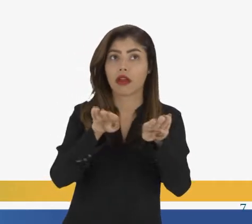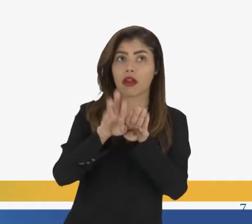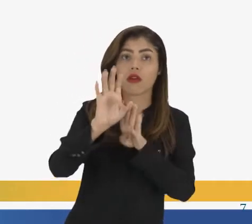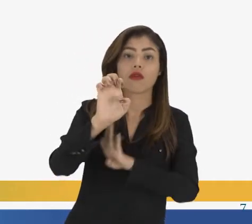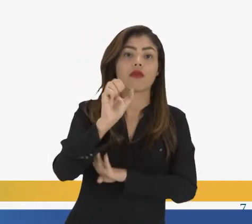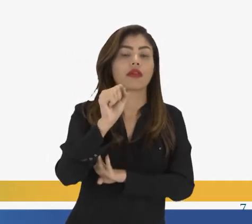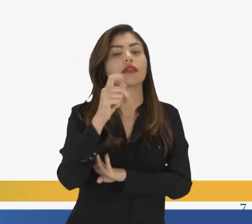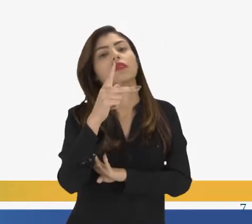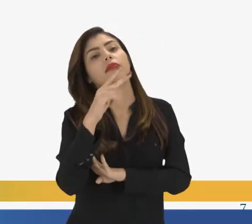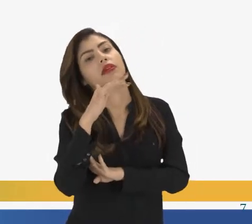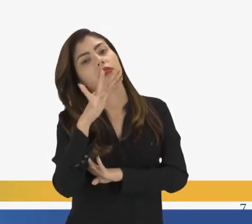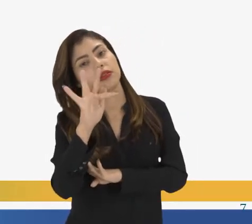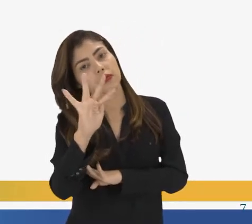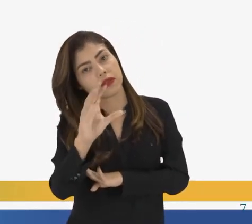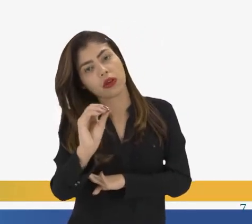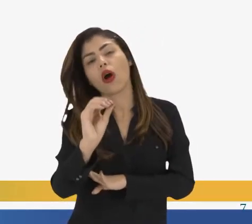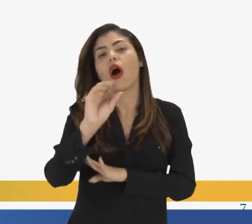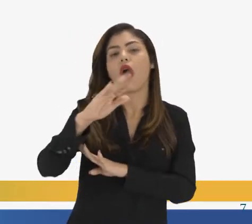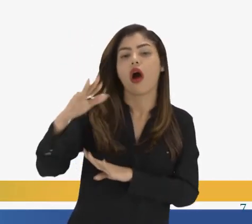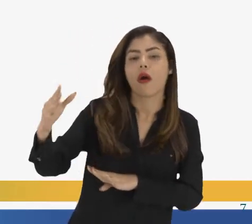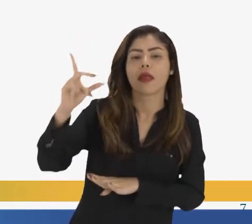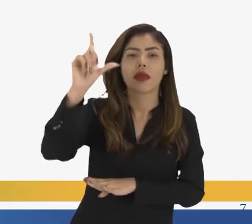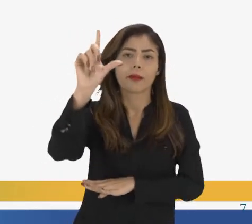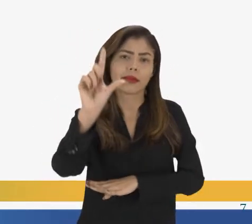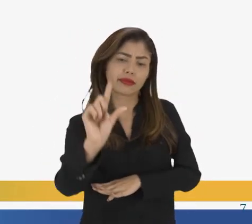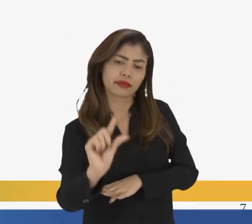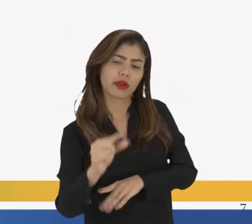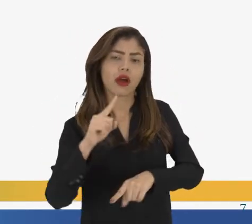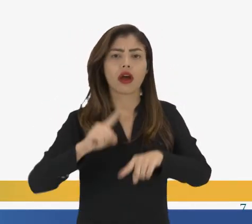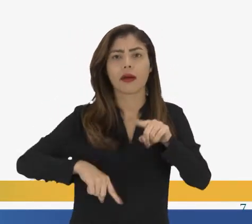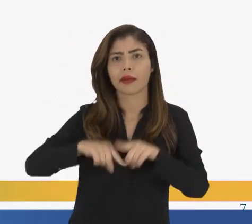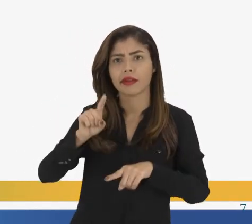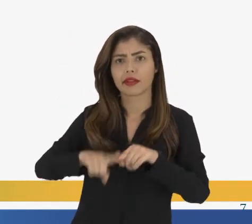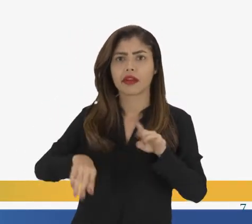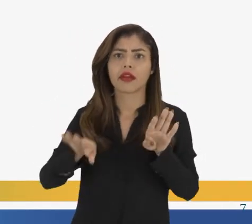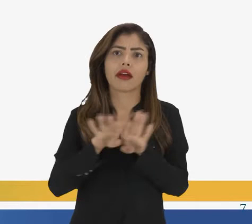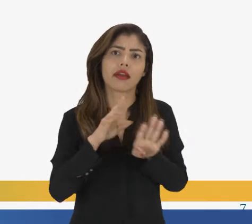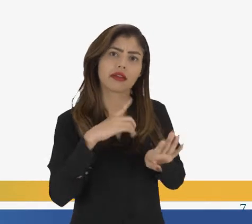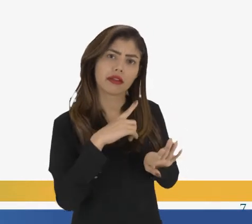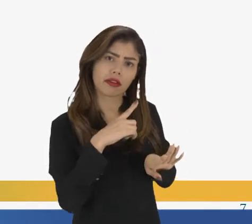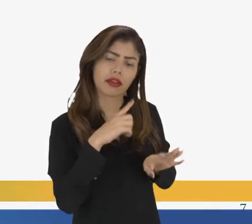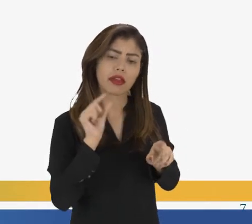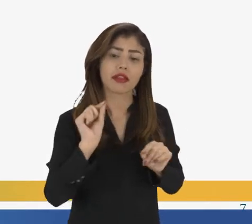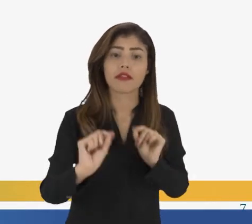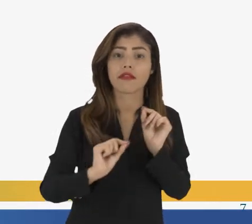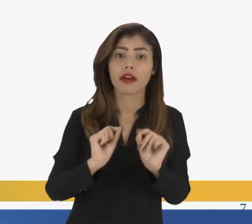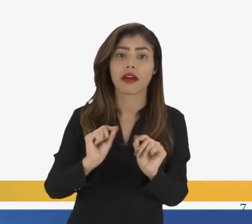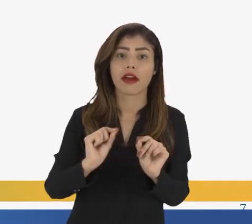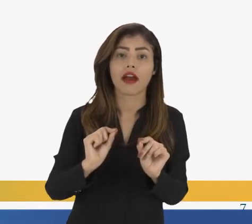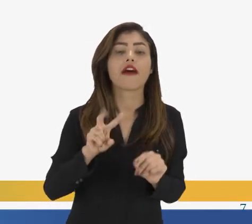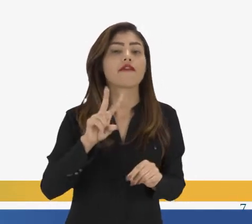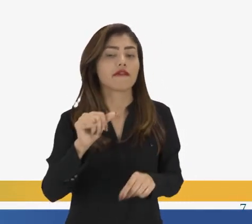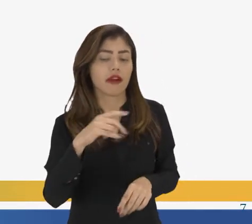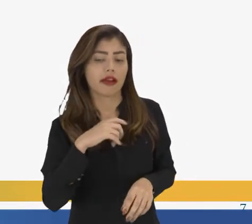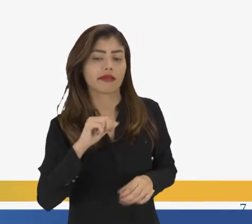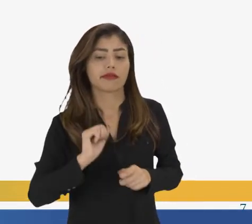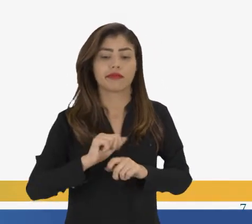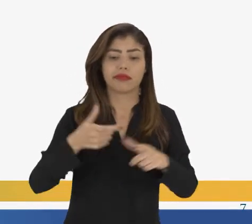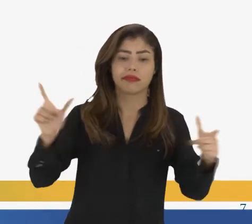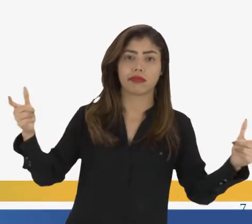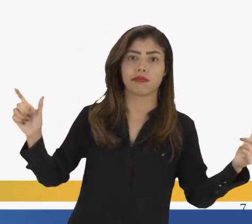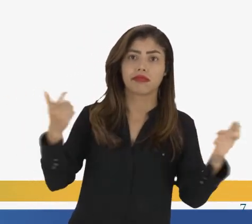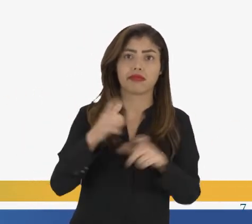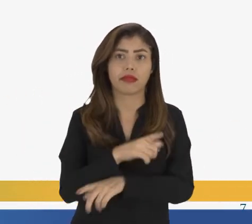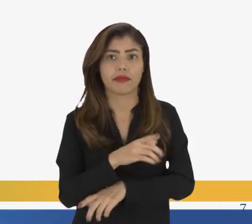calor específico. Quanto menor o calor específico de um material, mais rápido ele se aquece ou mais rápido ele